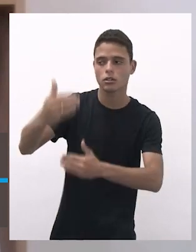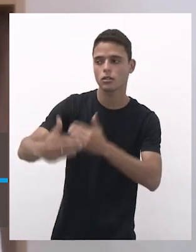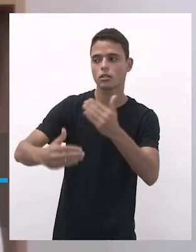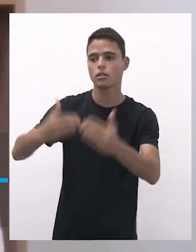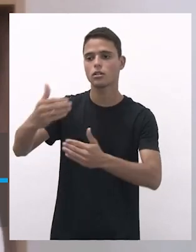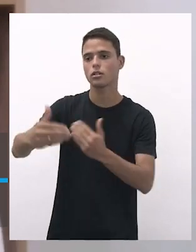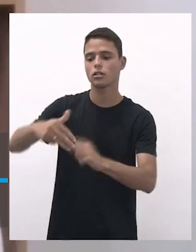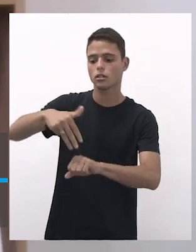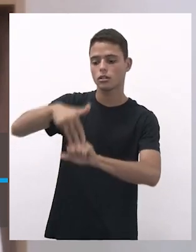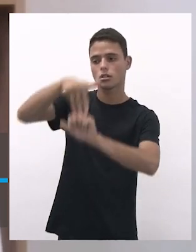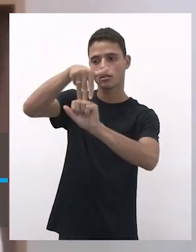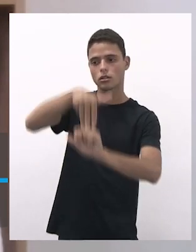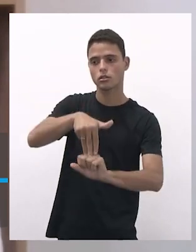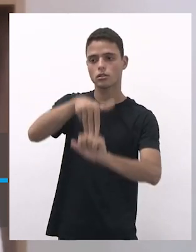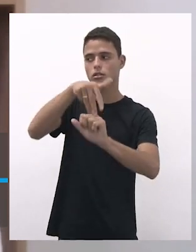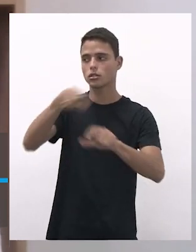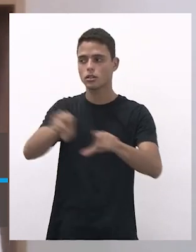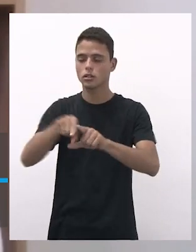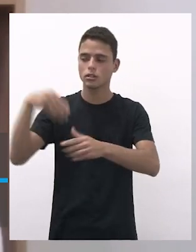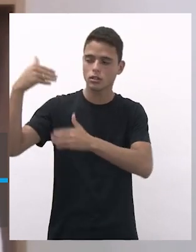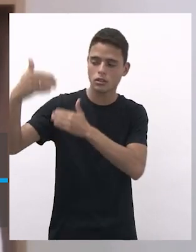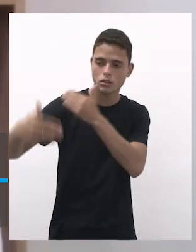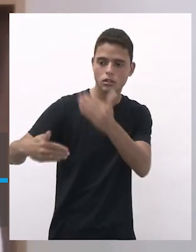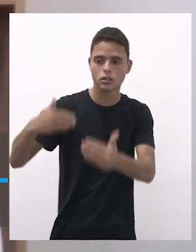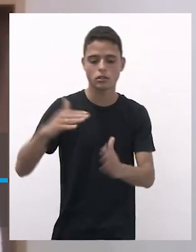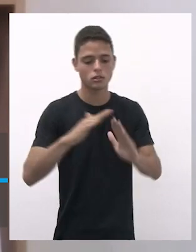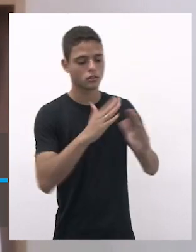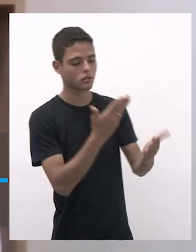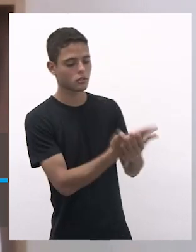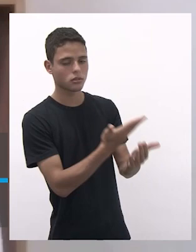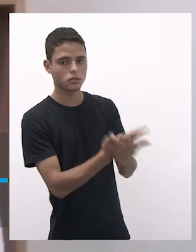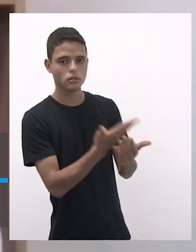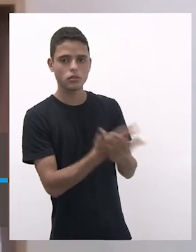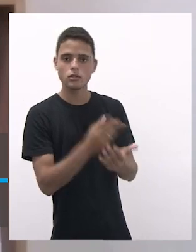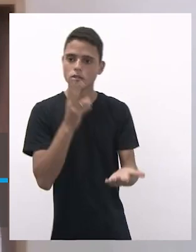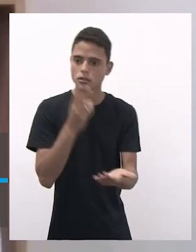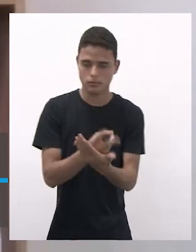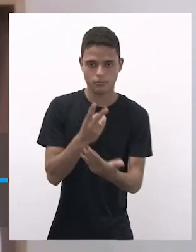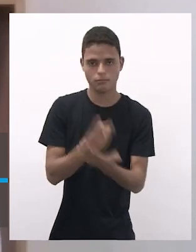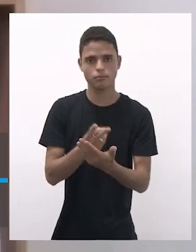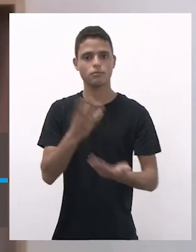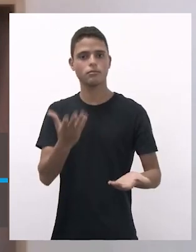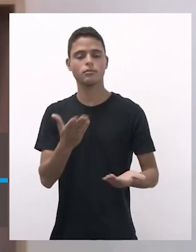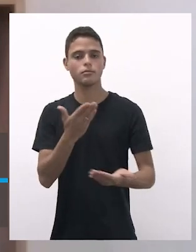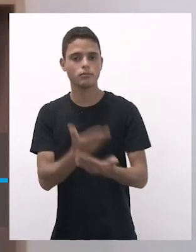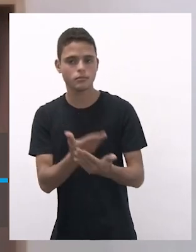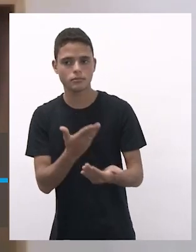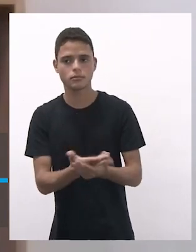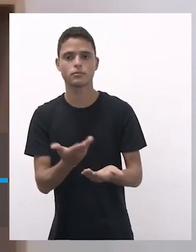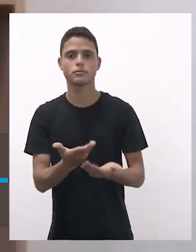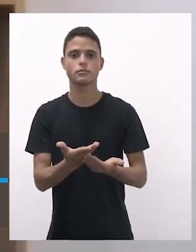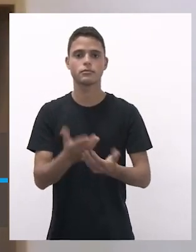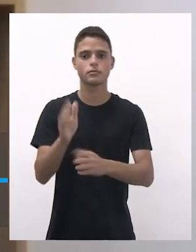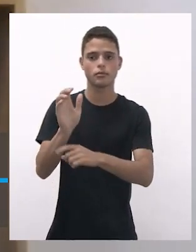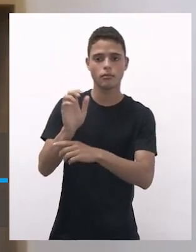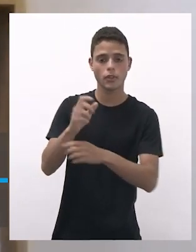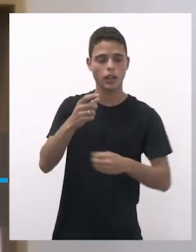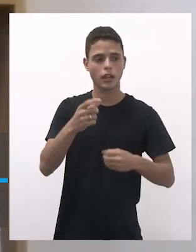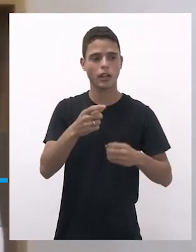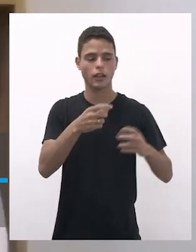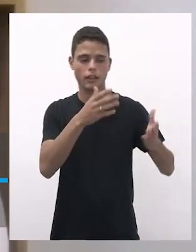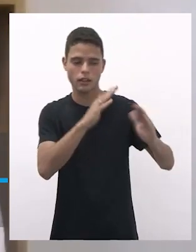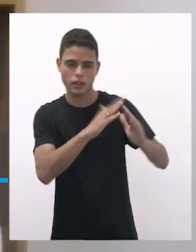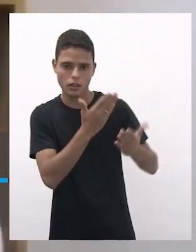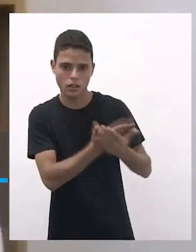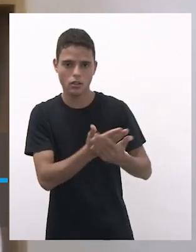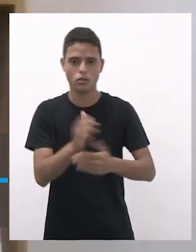né? Durante toda a minha trajetória escolar, eu sempre estudei em colégio estadual, né?